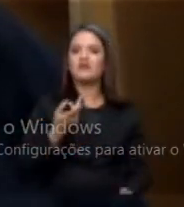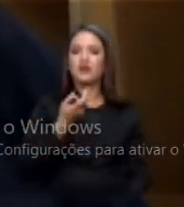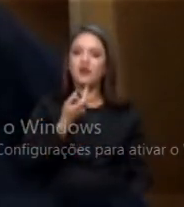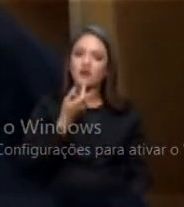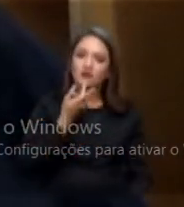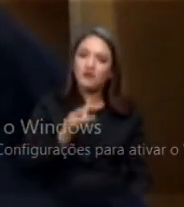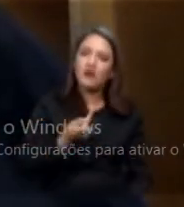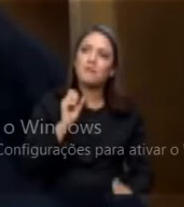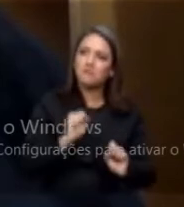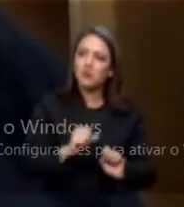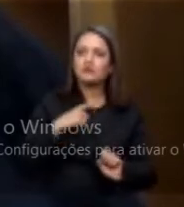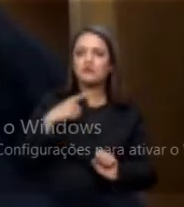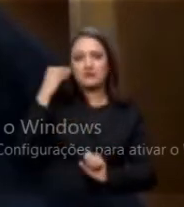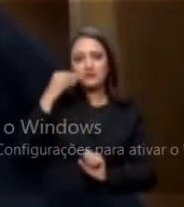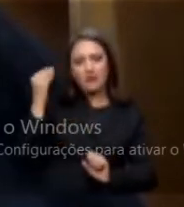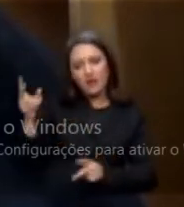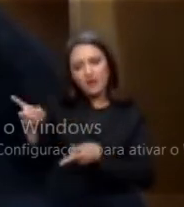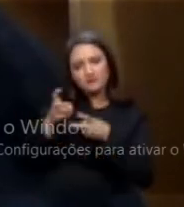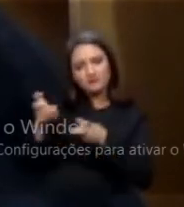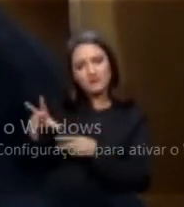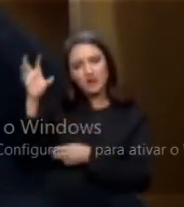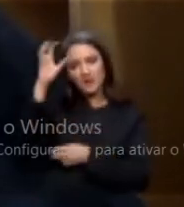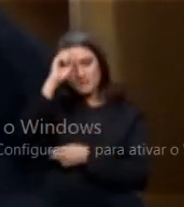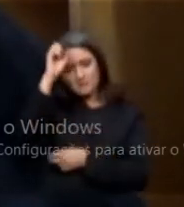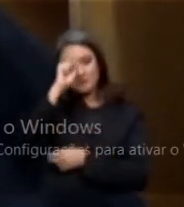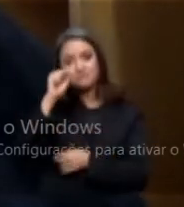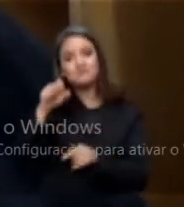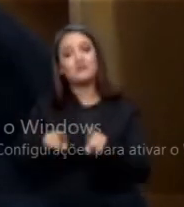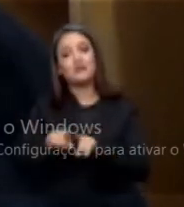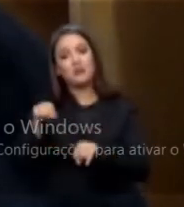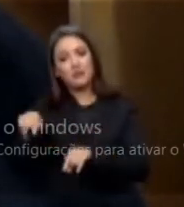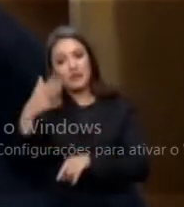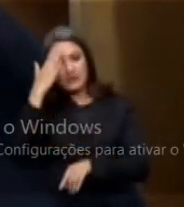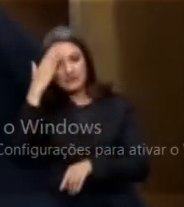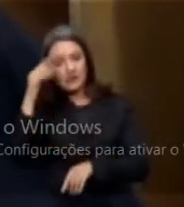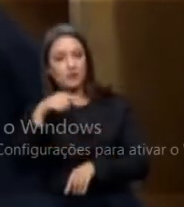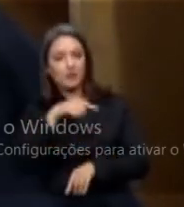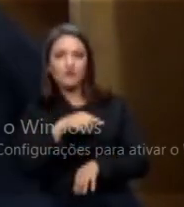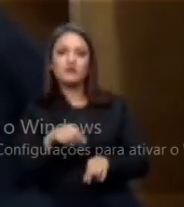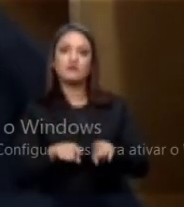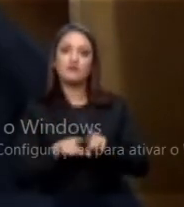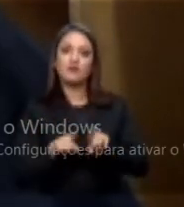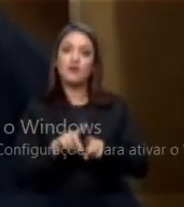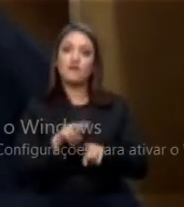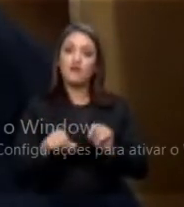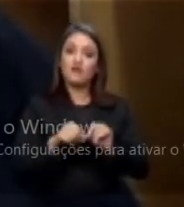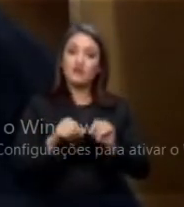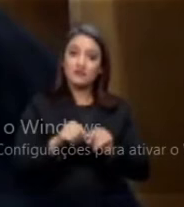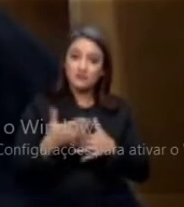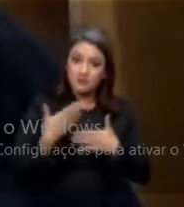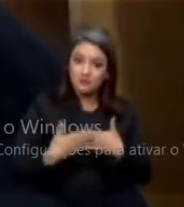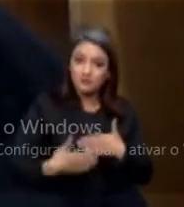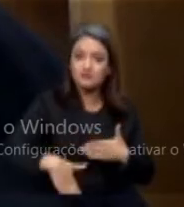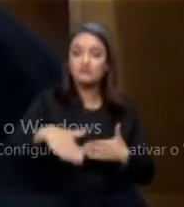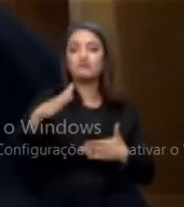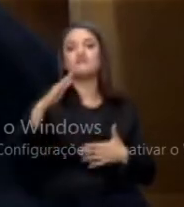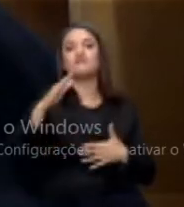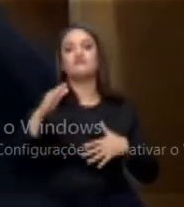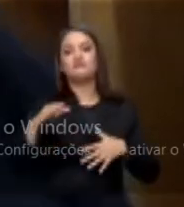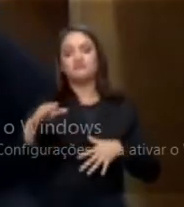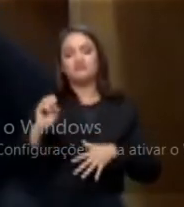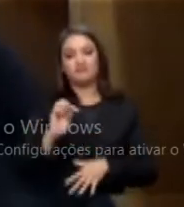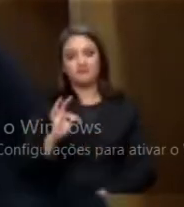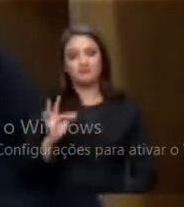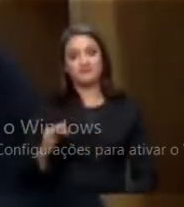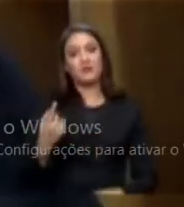Excelências incorporam e que imaginam que o senhor poderá levar às próximas composições desse tribunal, porque um